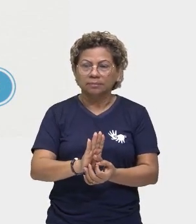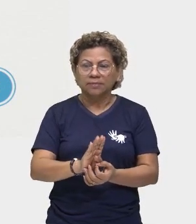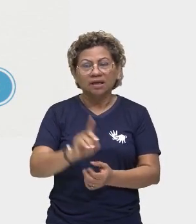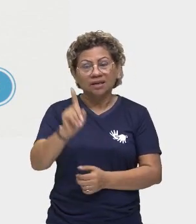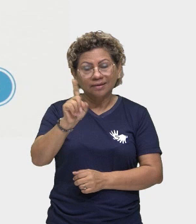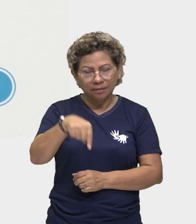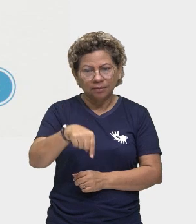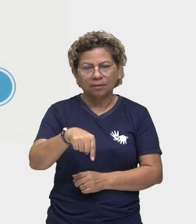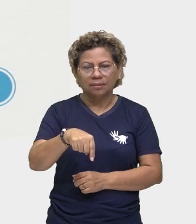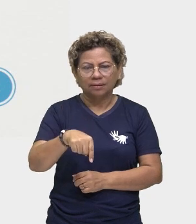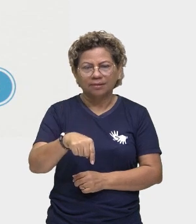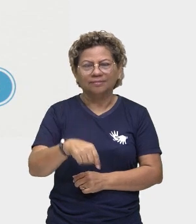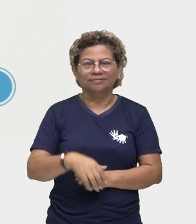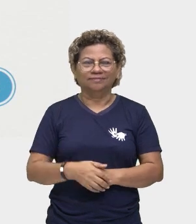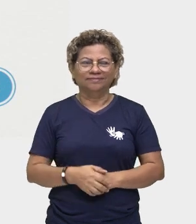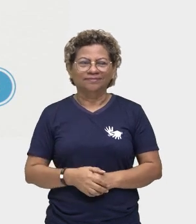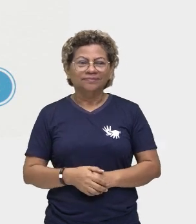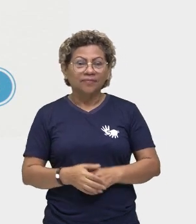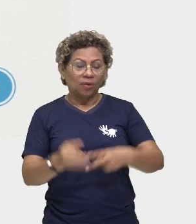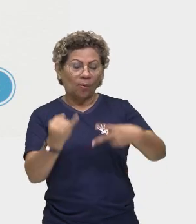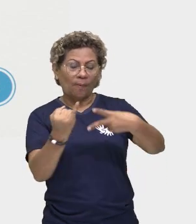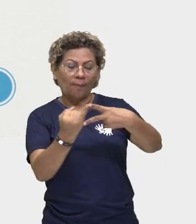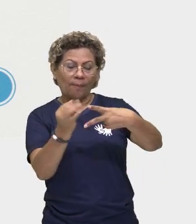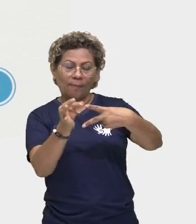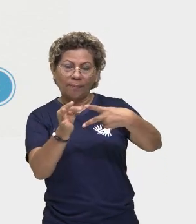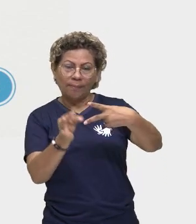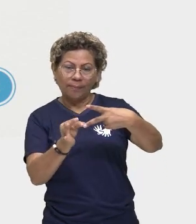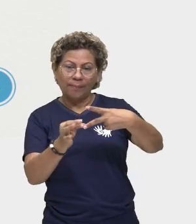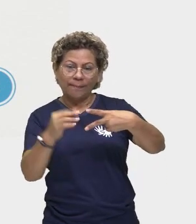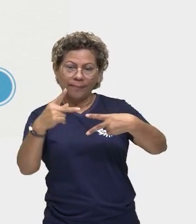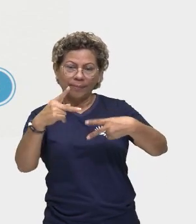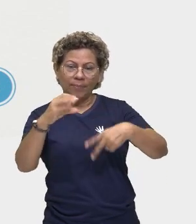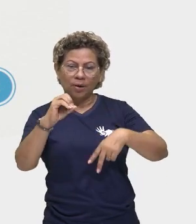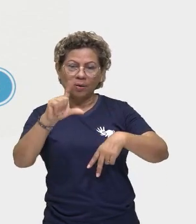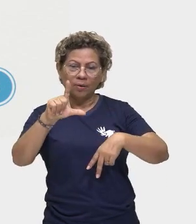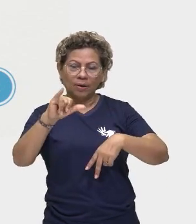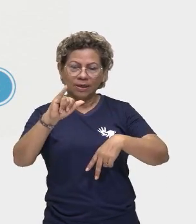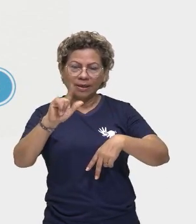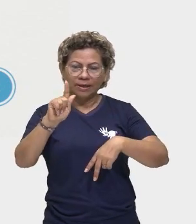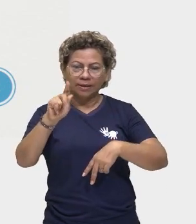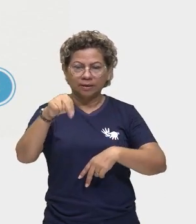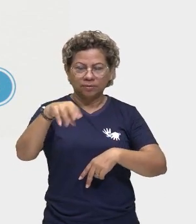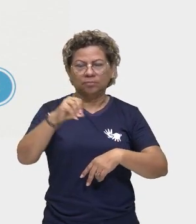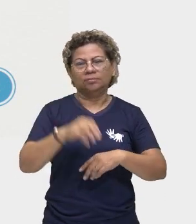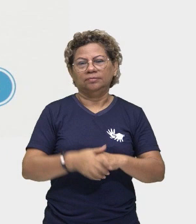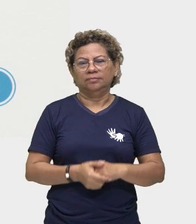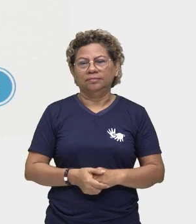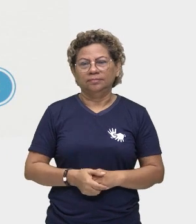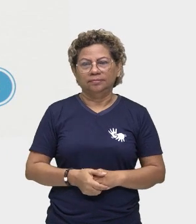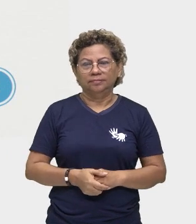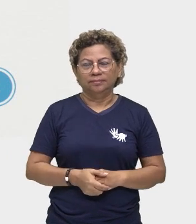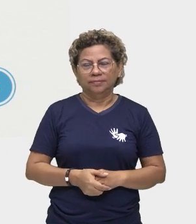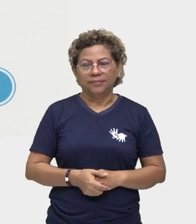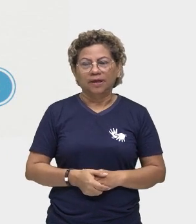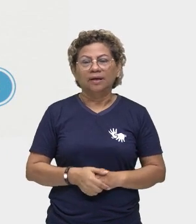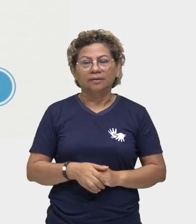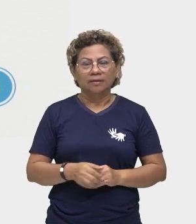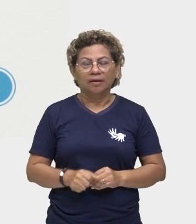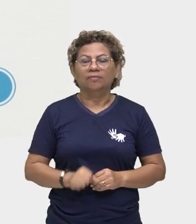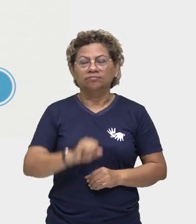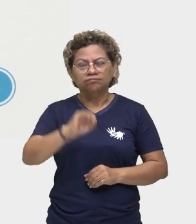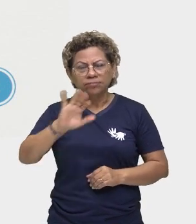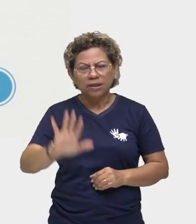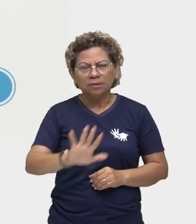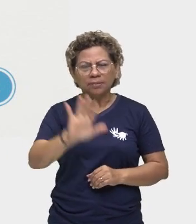polígono. Ó, tá aqui, o ponto A está dentro do polígono, o ponto B está dentro do polígono. Traçamos uma semirreta